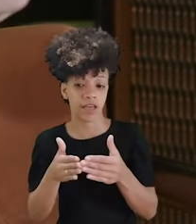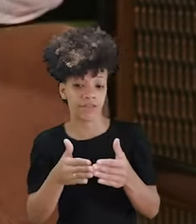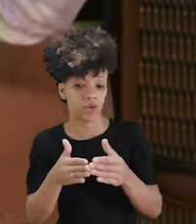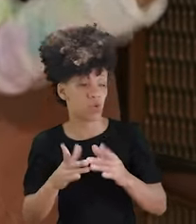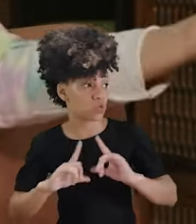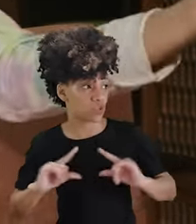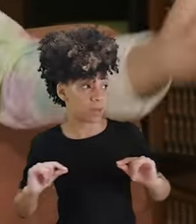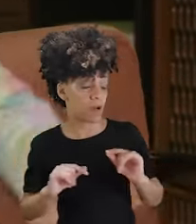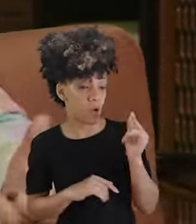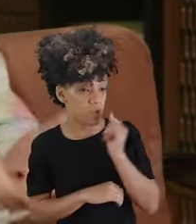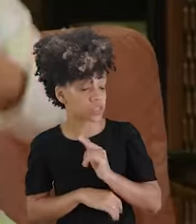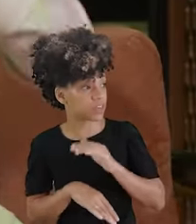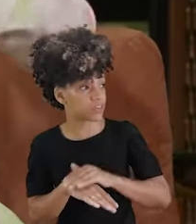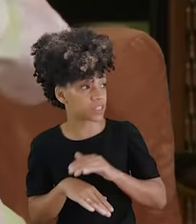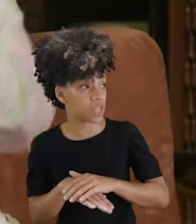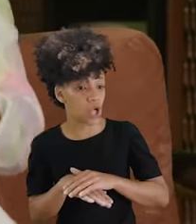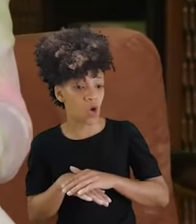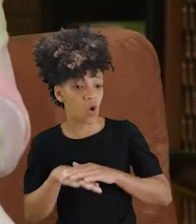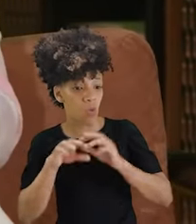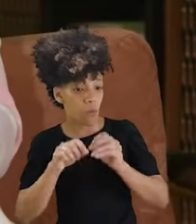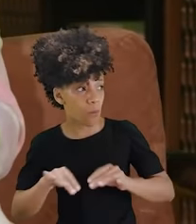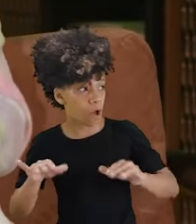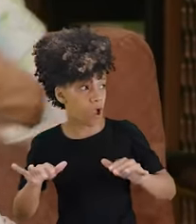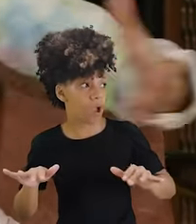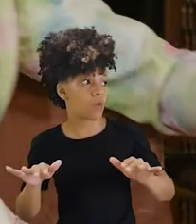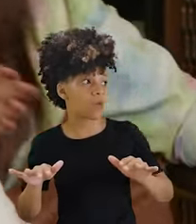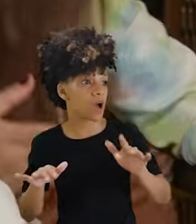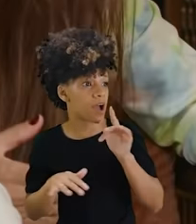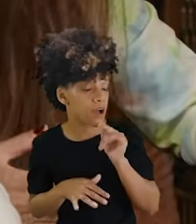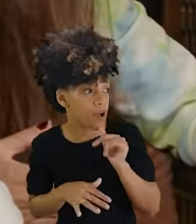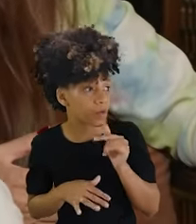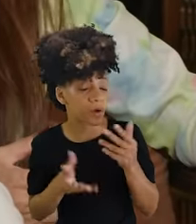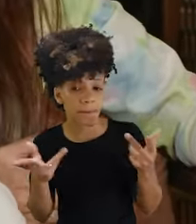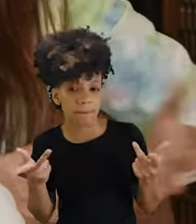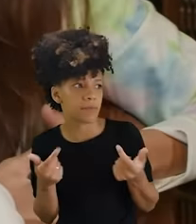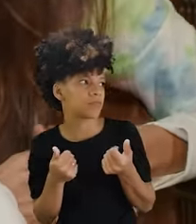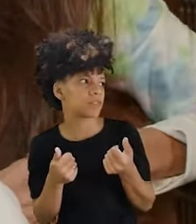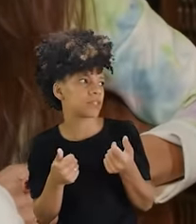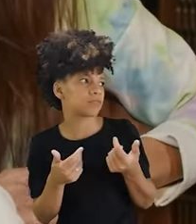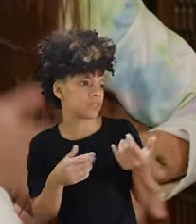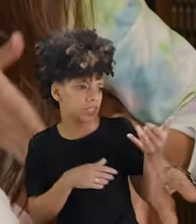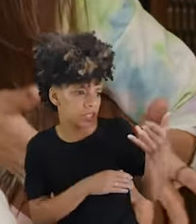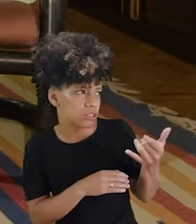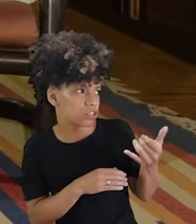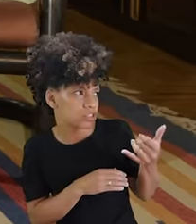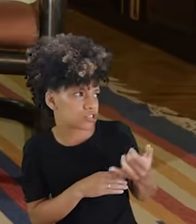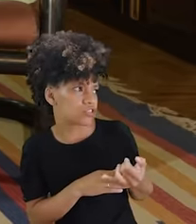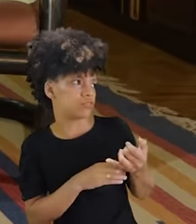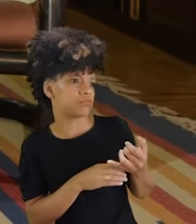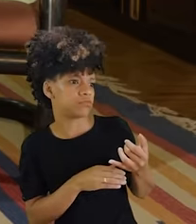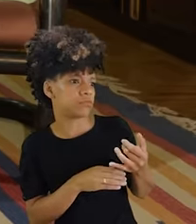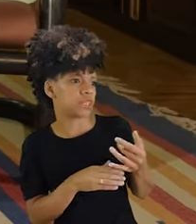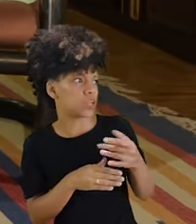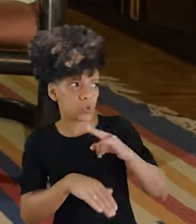navio de Japão eles conseguem fazer uma água virar potável Mag uma água que é Sanitária de